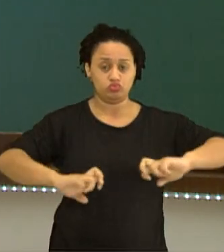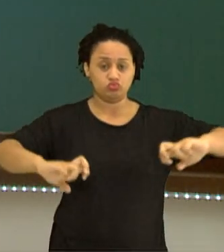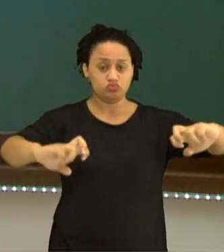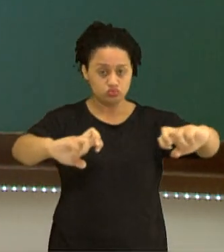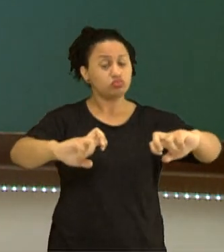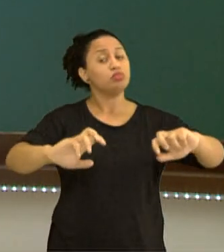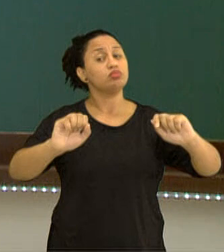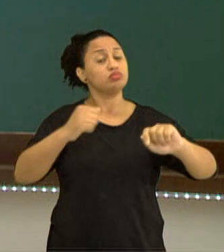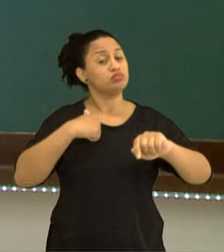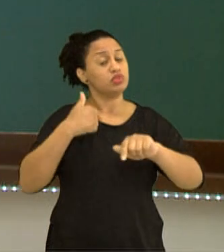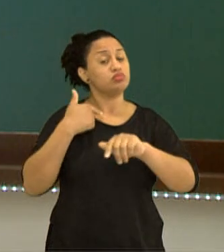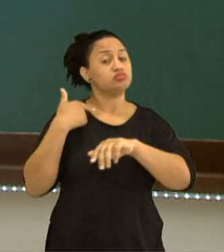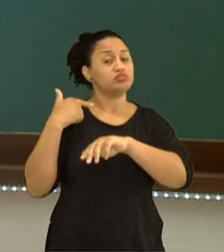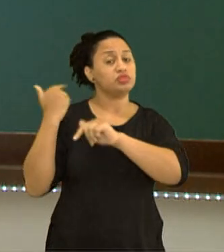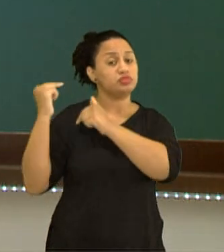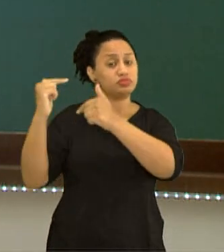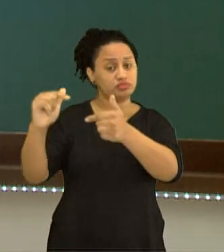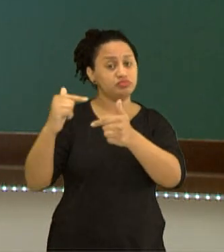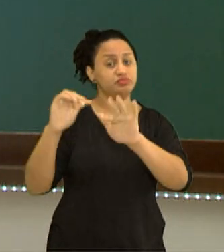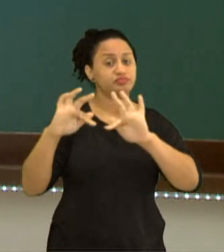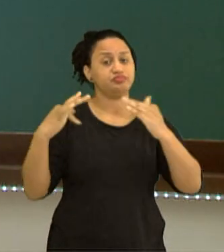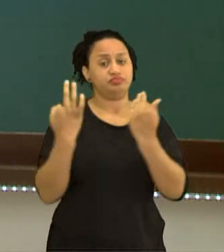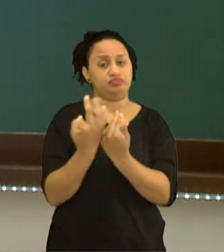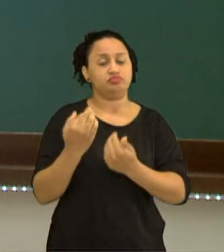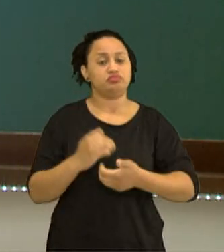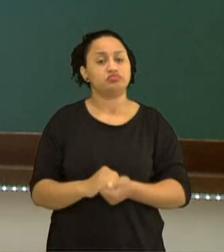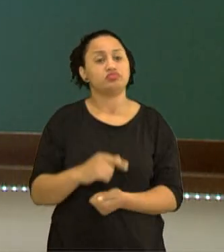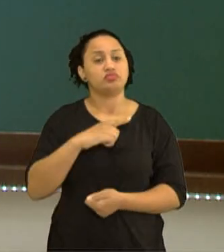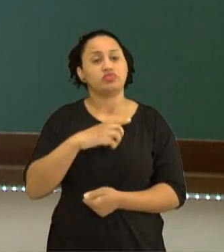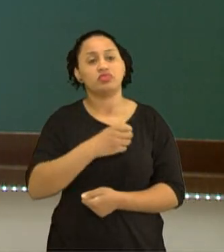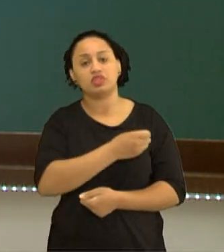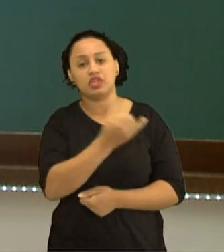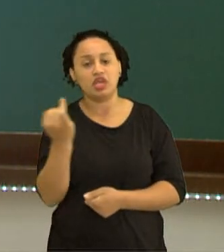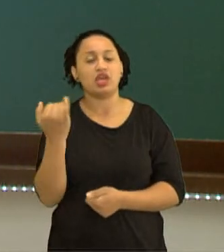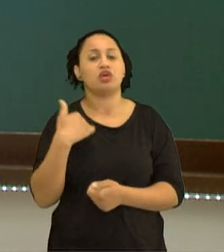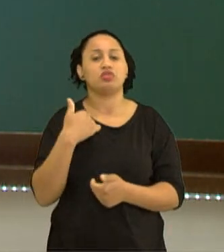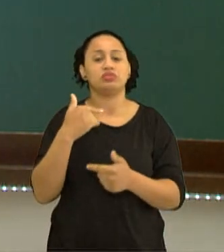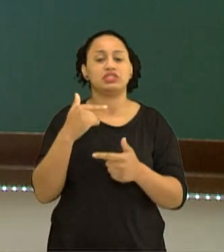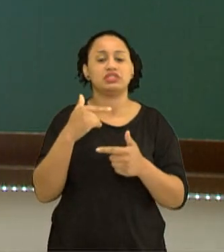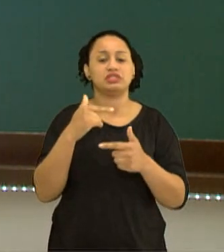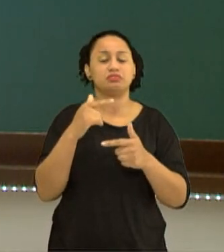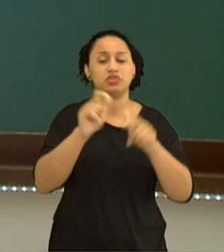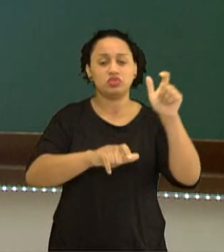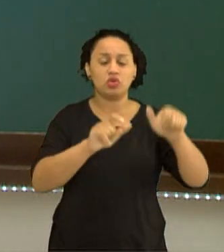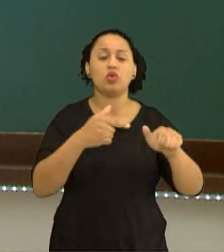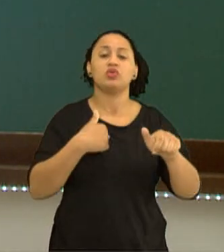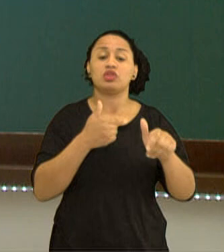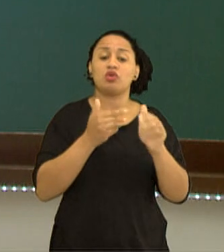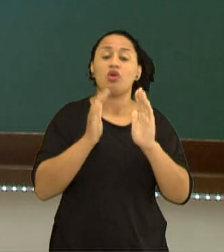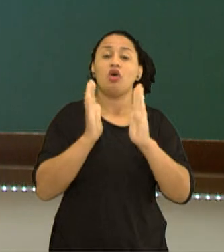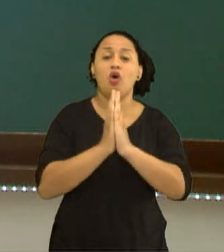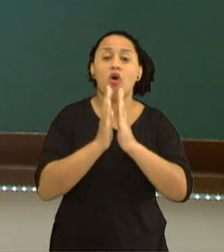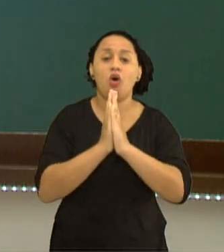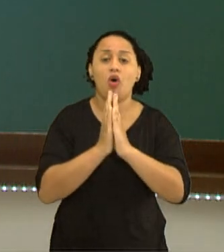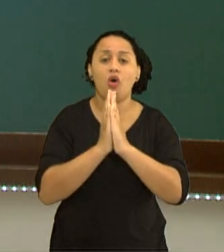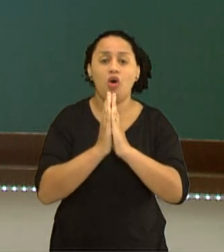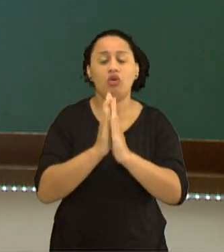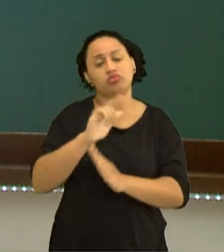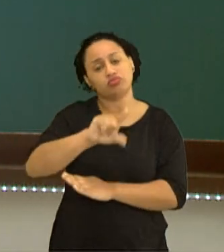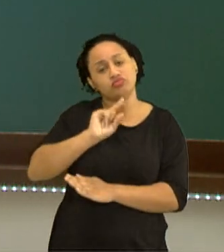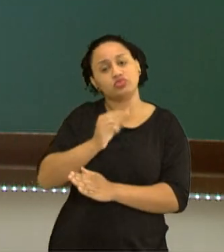ritual. Inclusive, muitas pessoas fazem rituais como orar, fazer o nome do Pai, agradecer, fazer